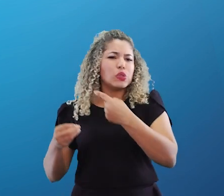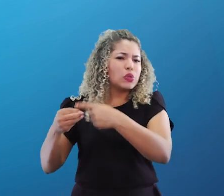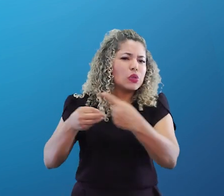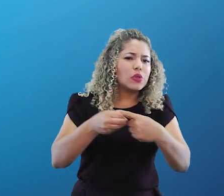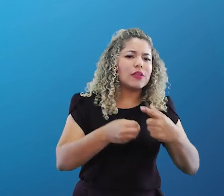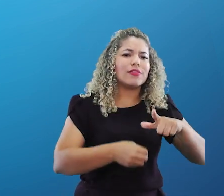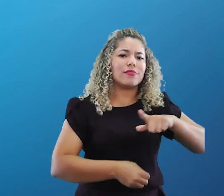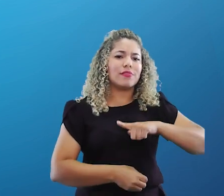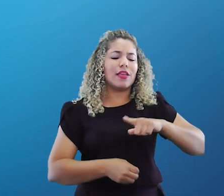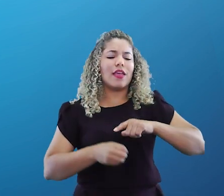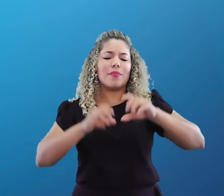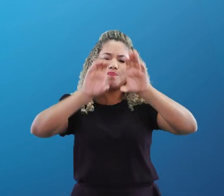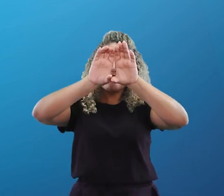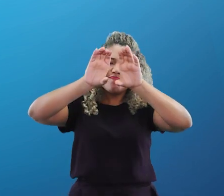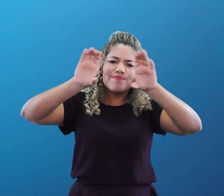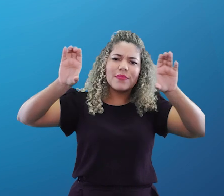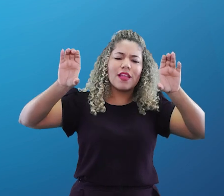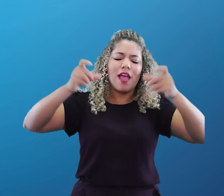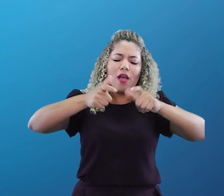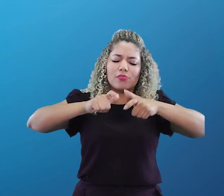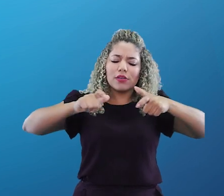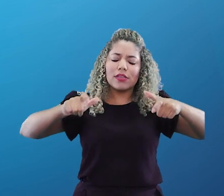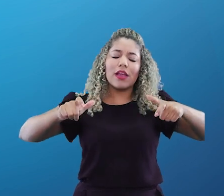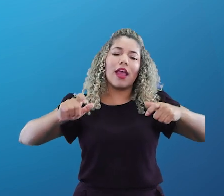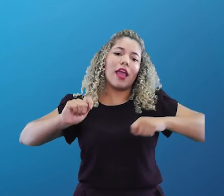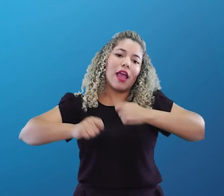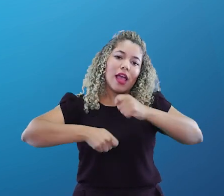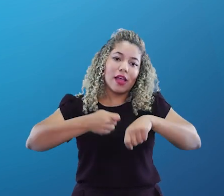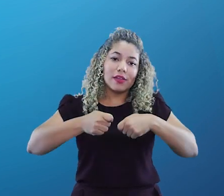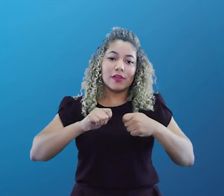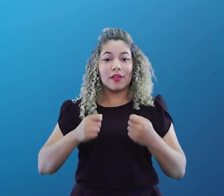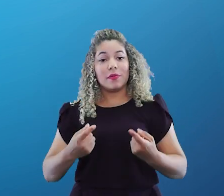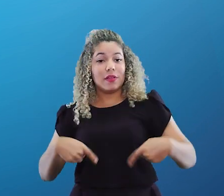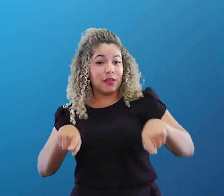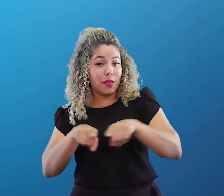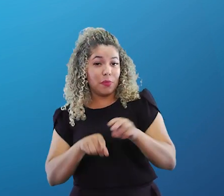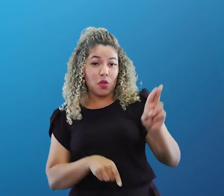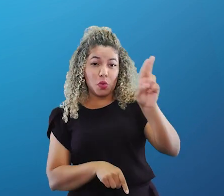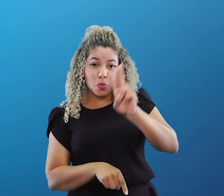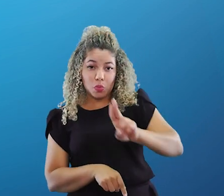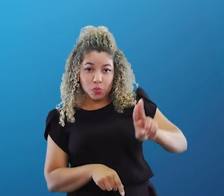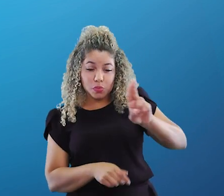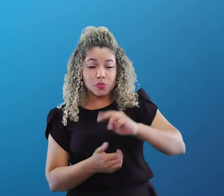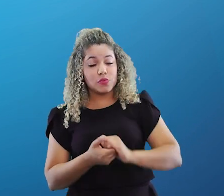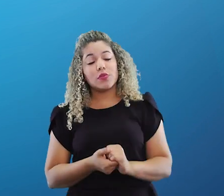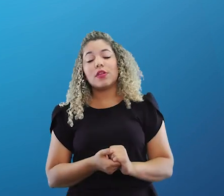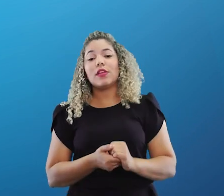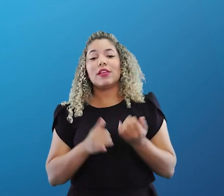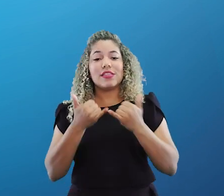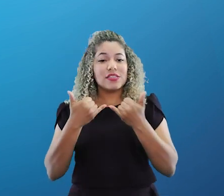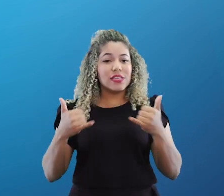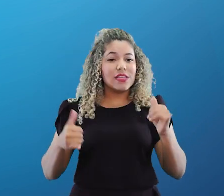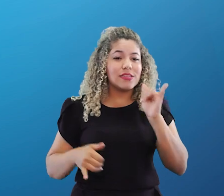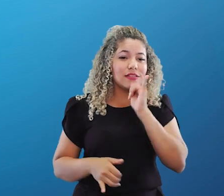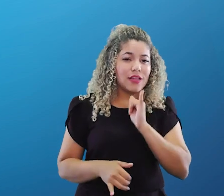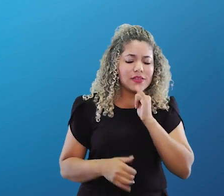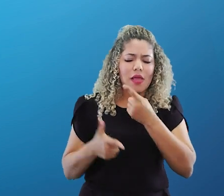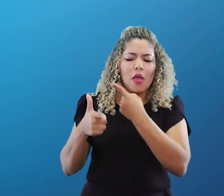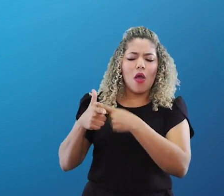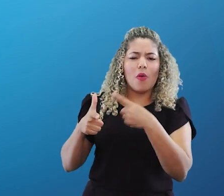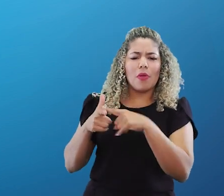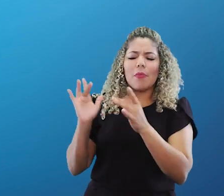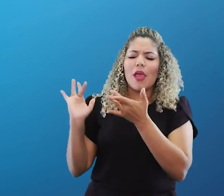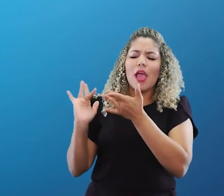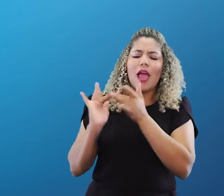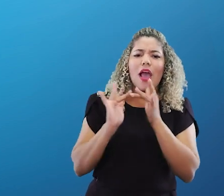têm apresentado elevado crescimento econômico, com base industrial e com uso de energia não renovável. O problema apresentado tem uma